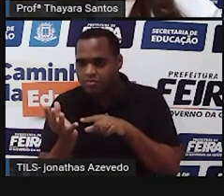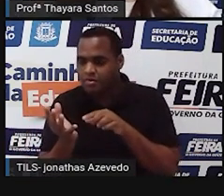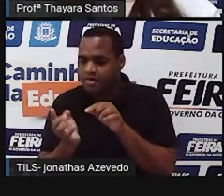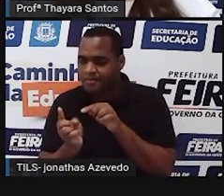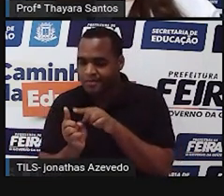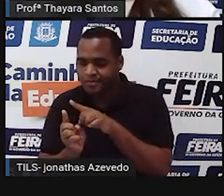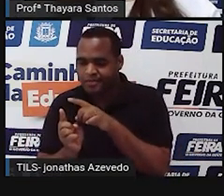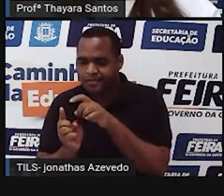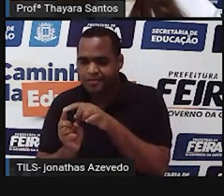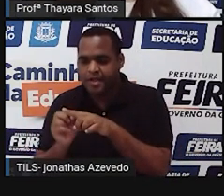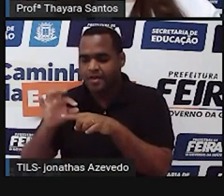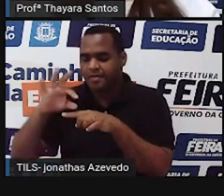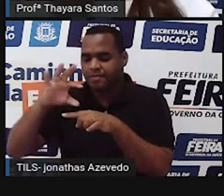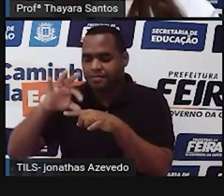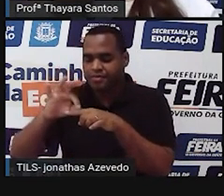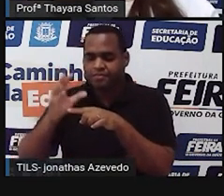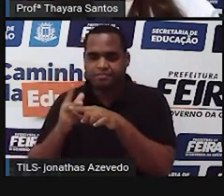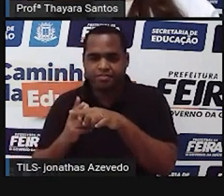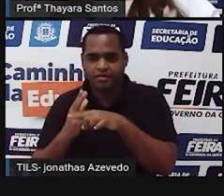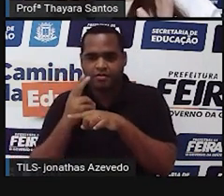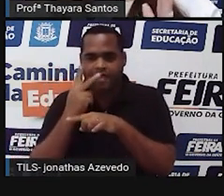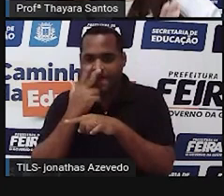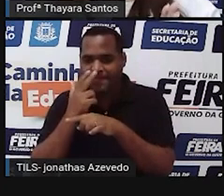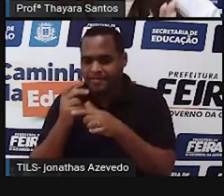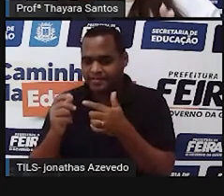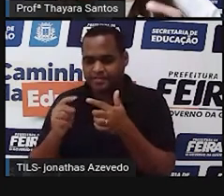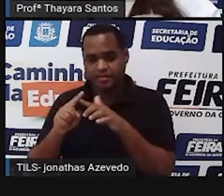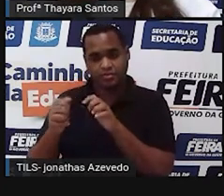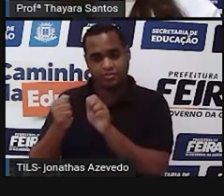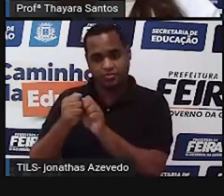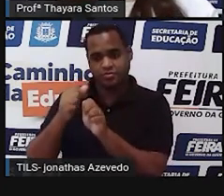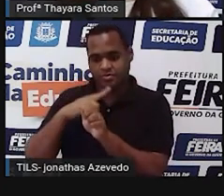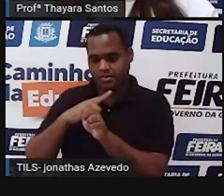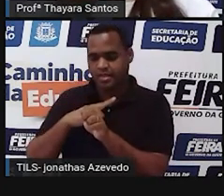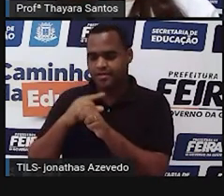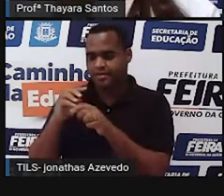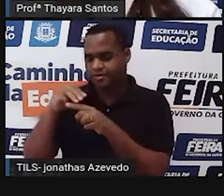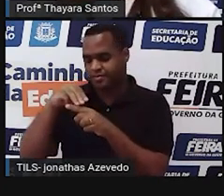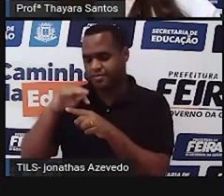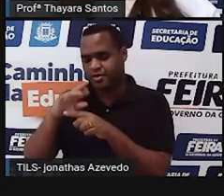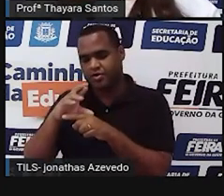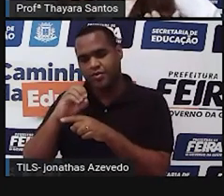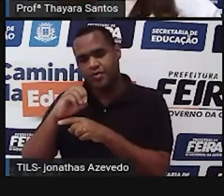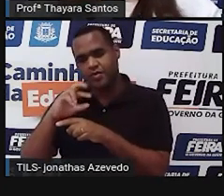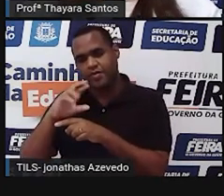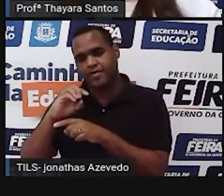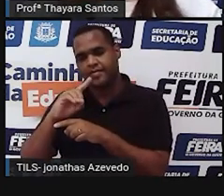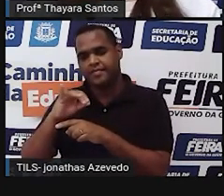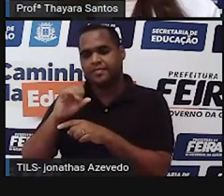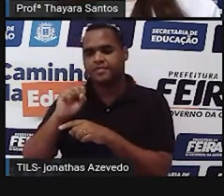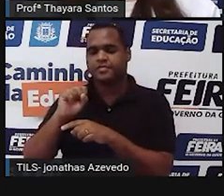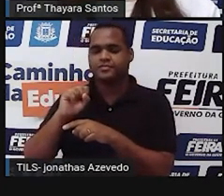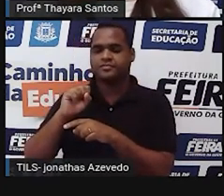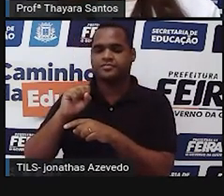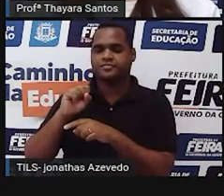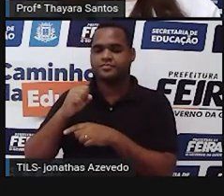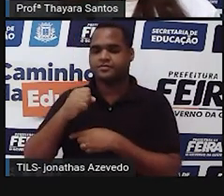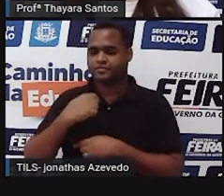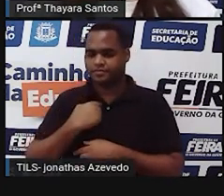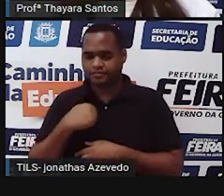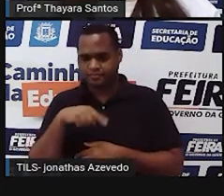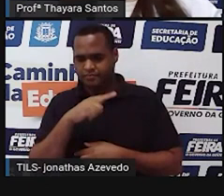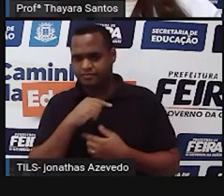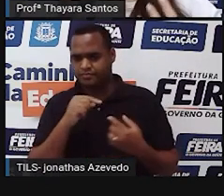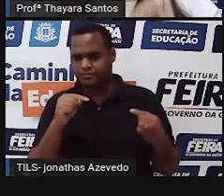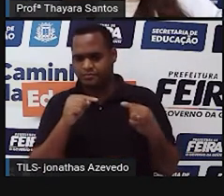ele perde a cauda e junto vai também aquela parte do meio que está cheia de mitocôndria. Então, a gente não herda as